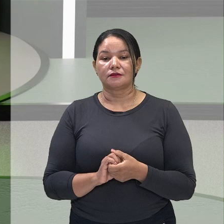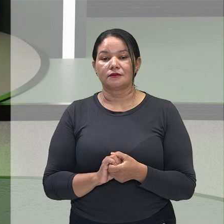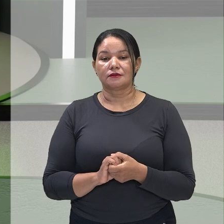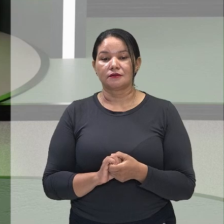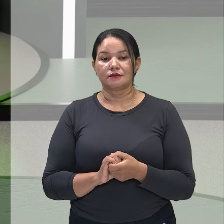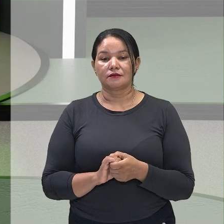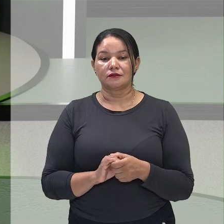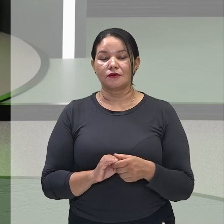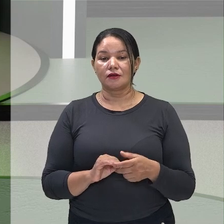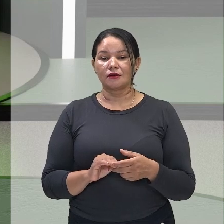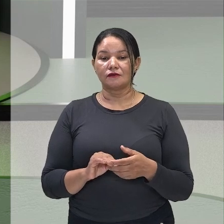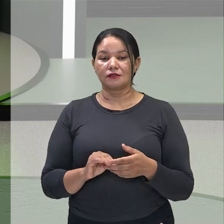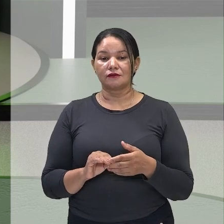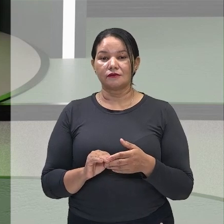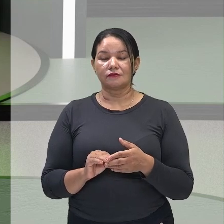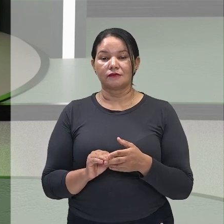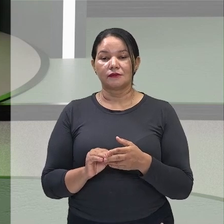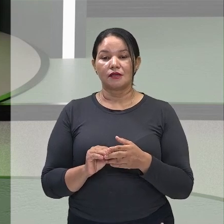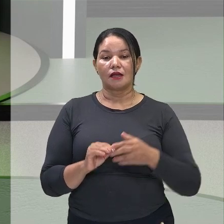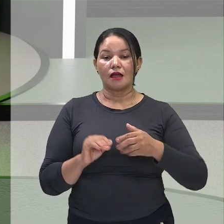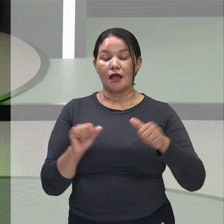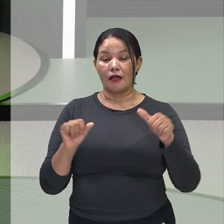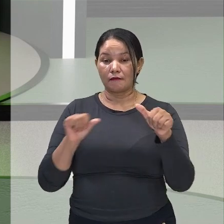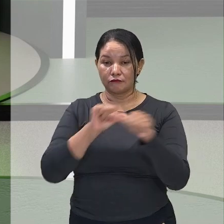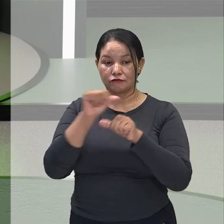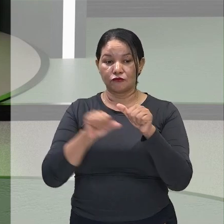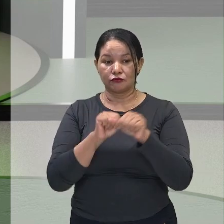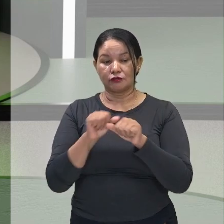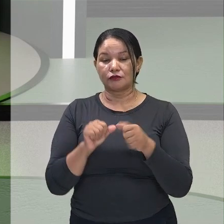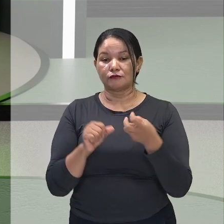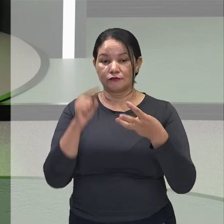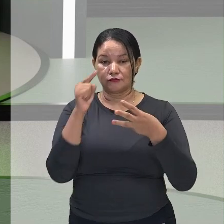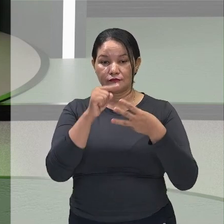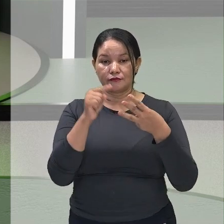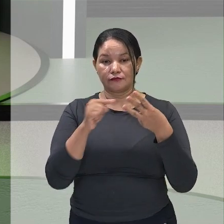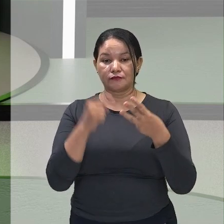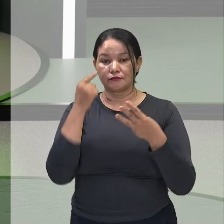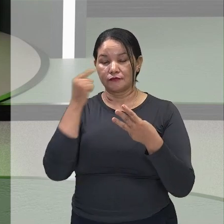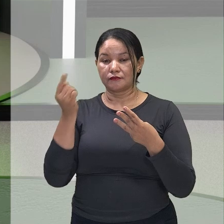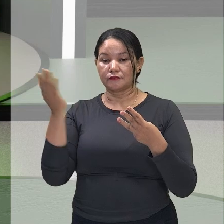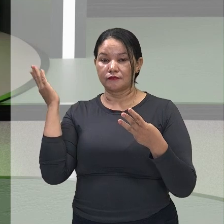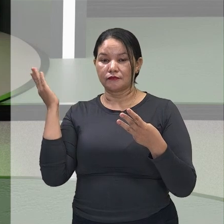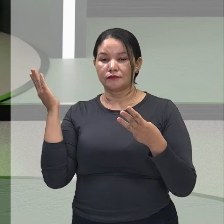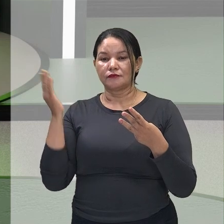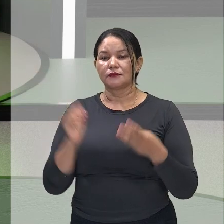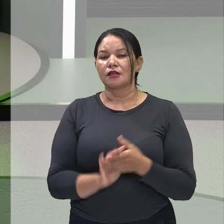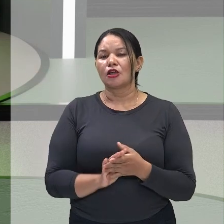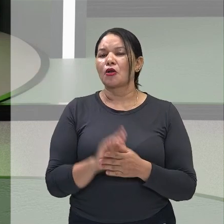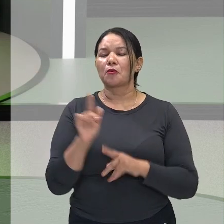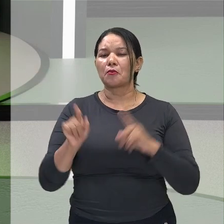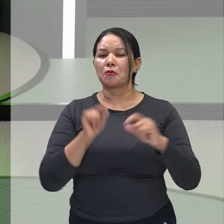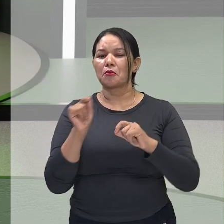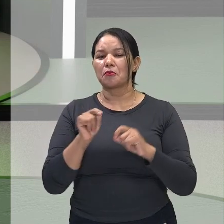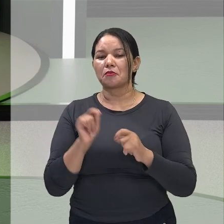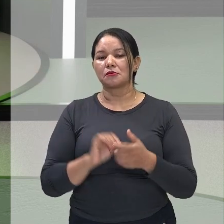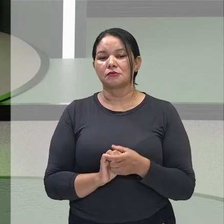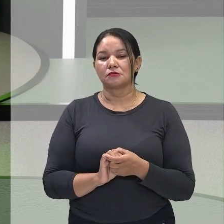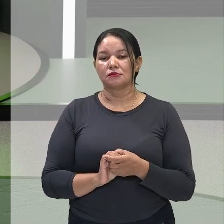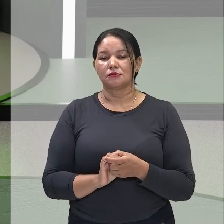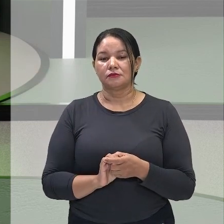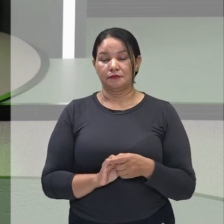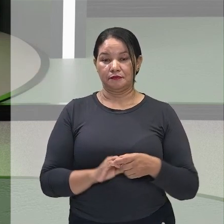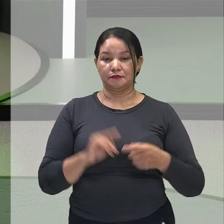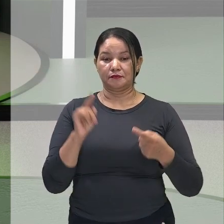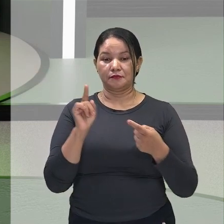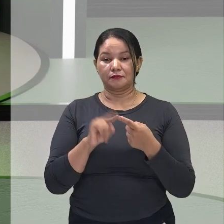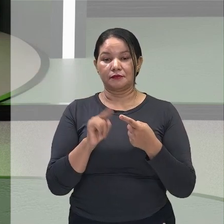a convecção, a radiação e a condução. O que é isso, professora? A